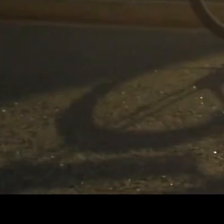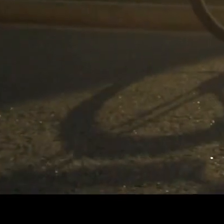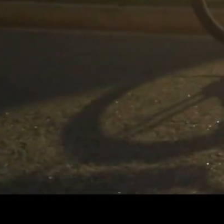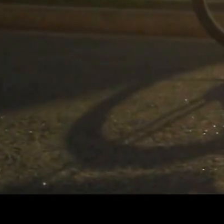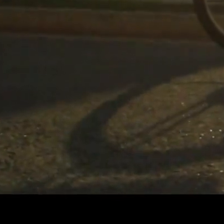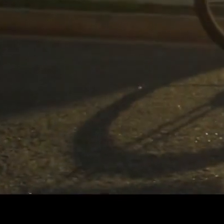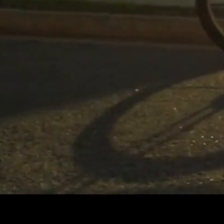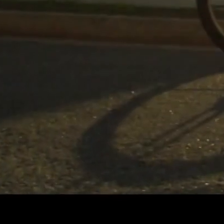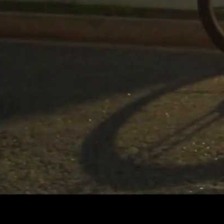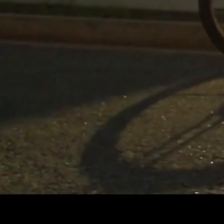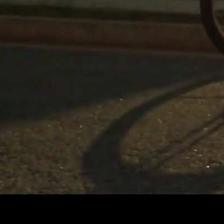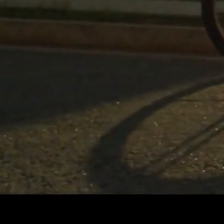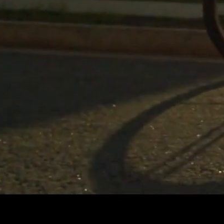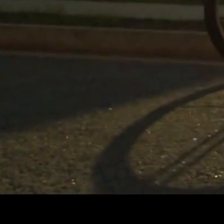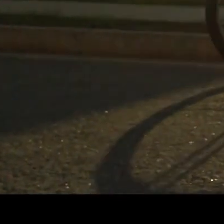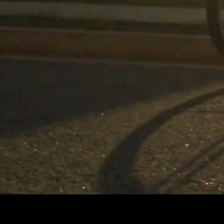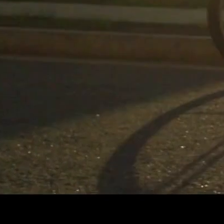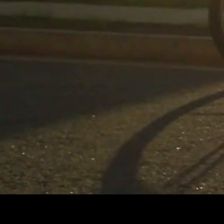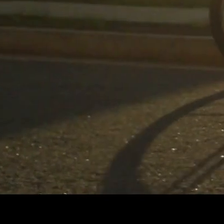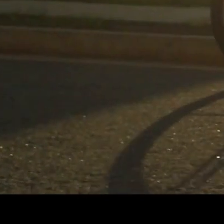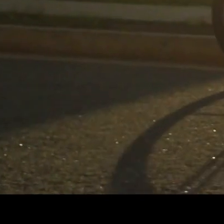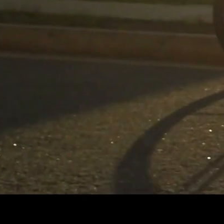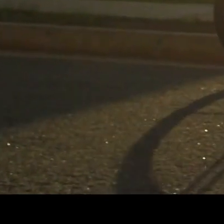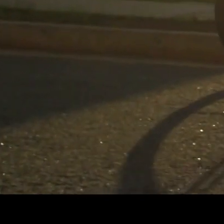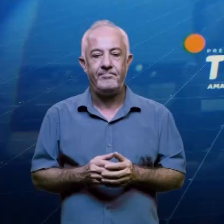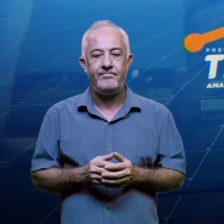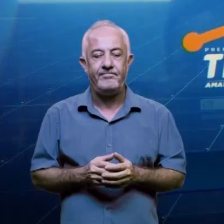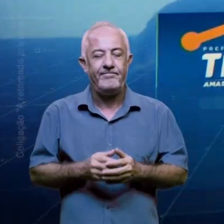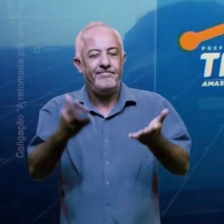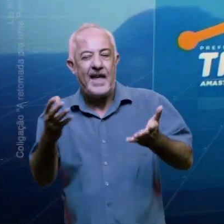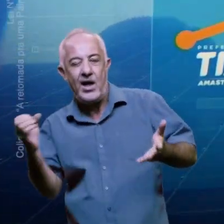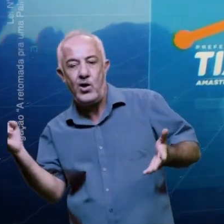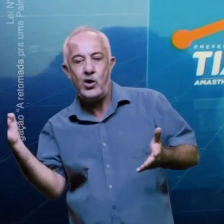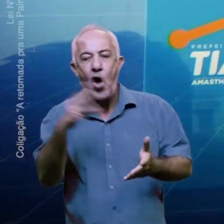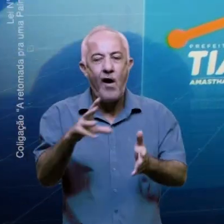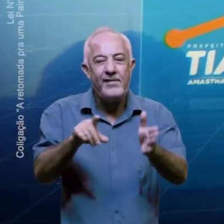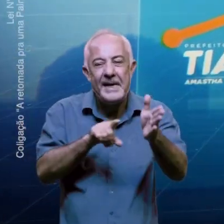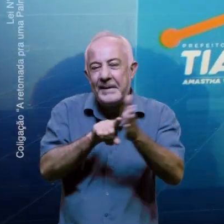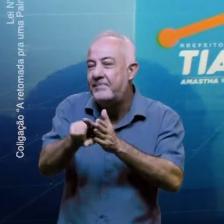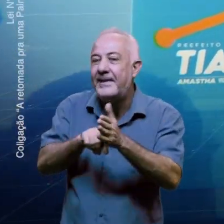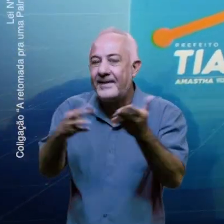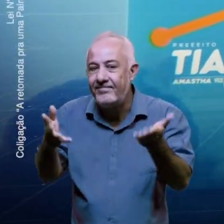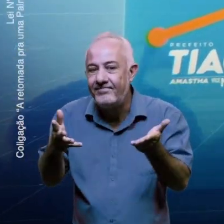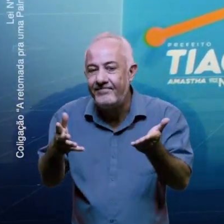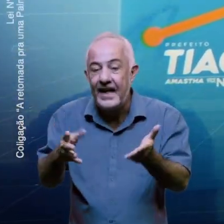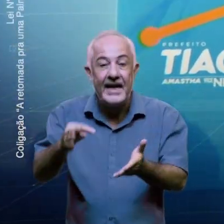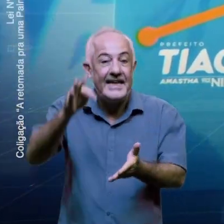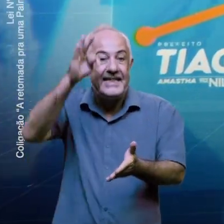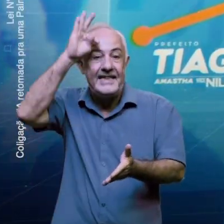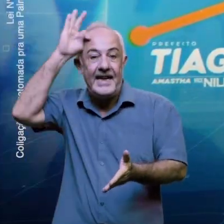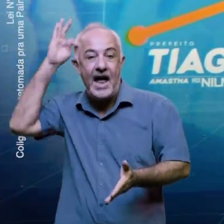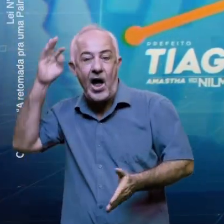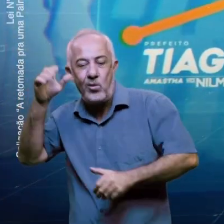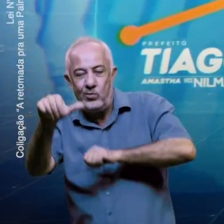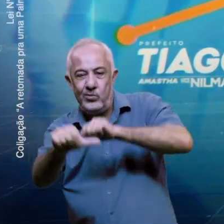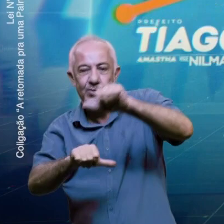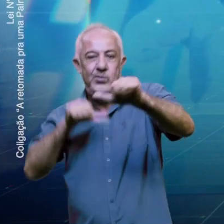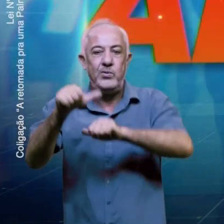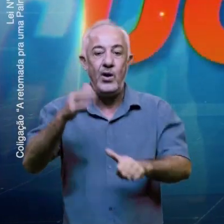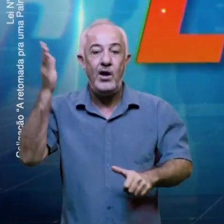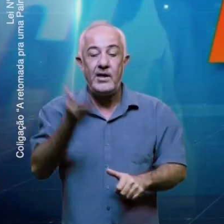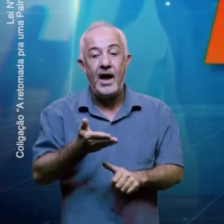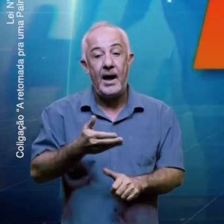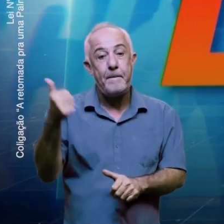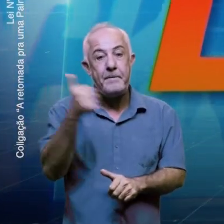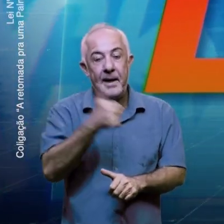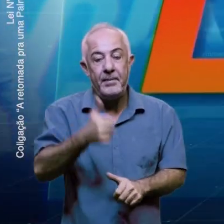Obrigado, Cíntia. Obrigado, Cíntia. E na mais recente pesquisa AVOX, Tiago virou